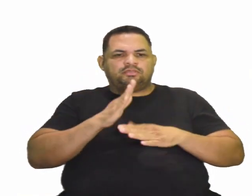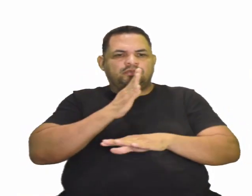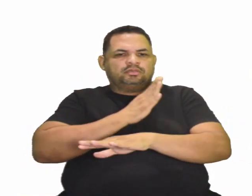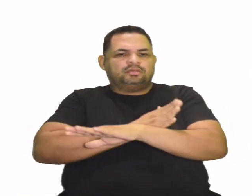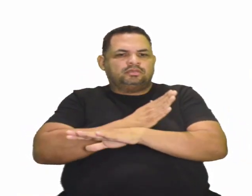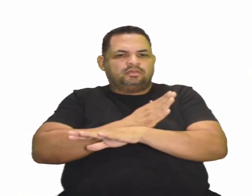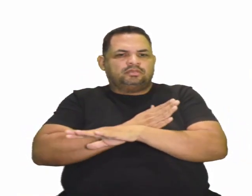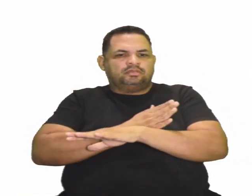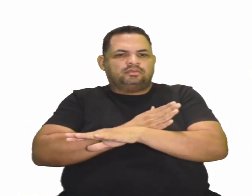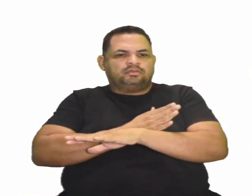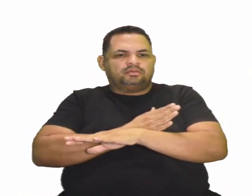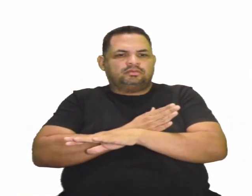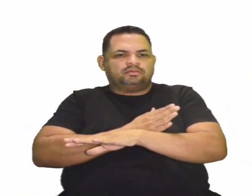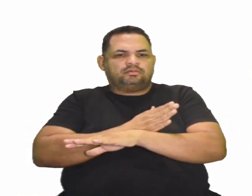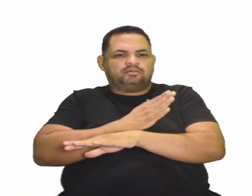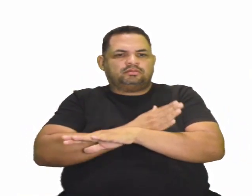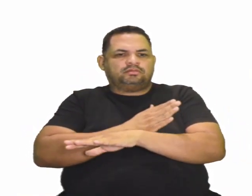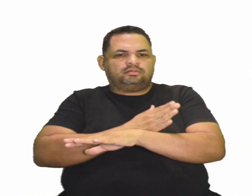medieval,